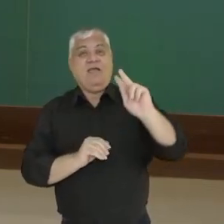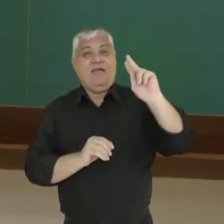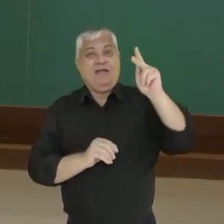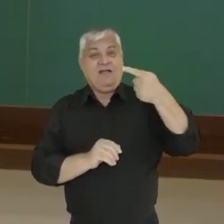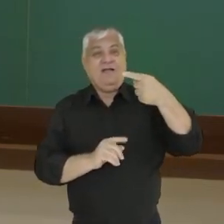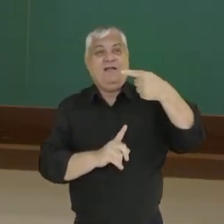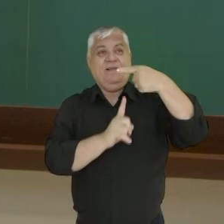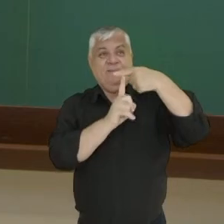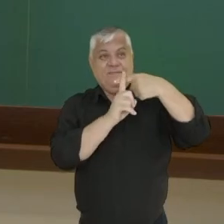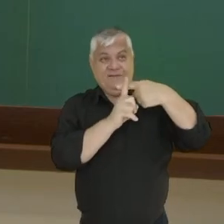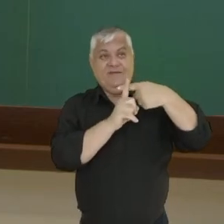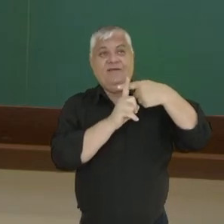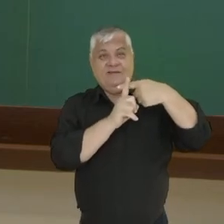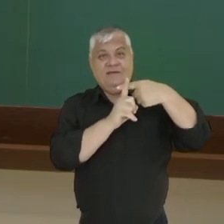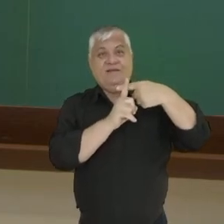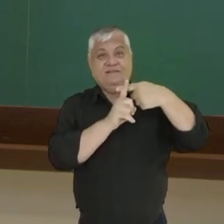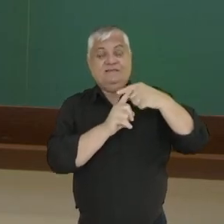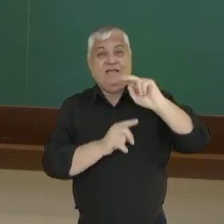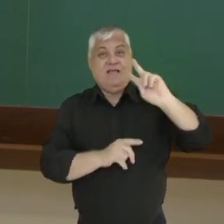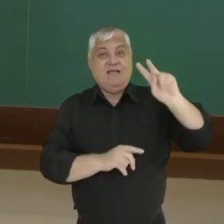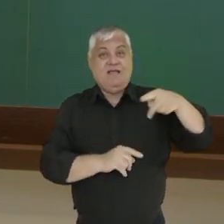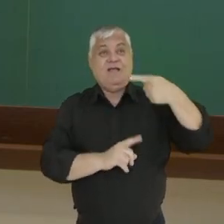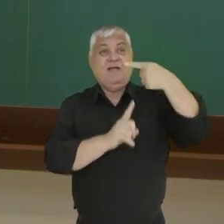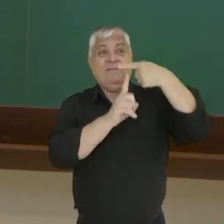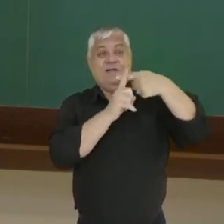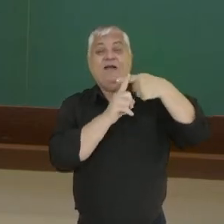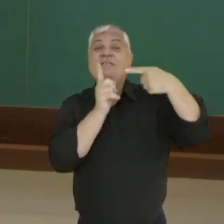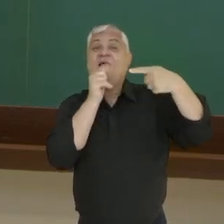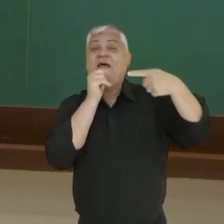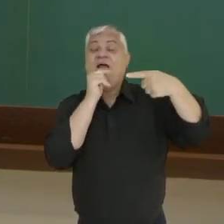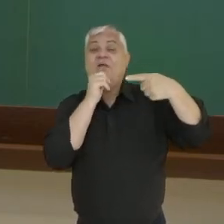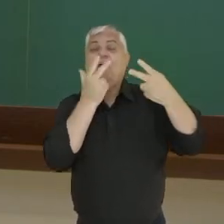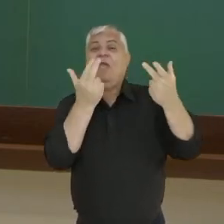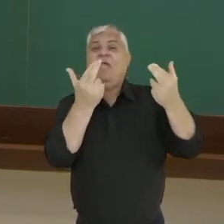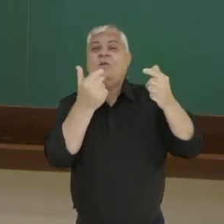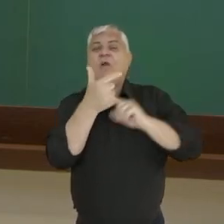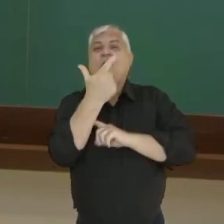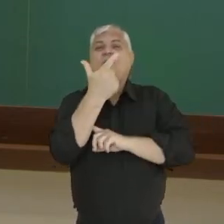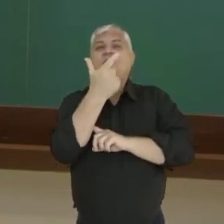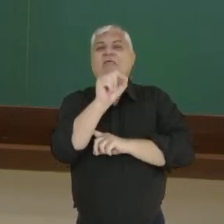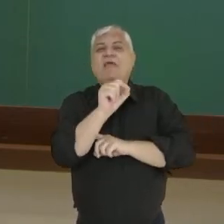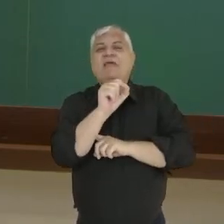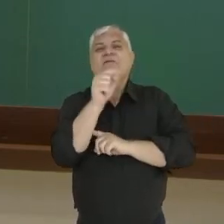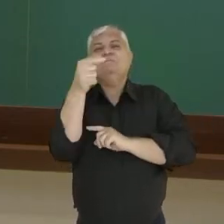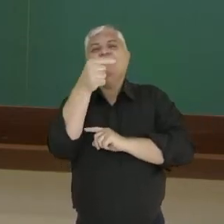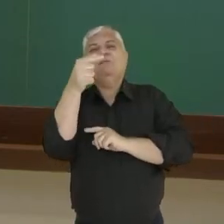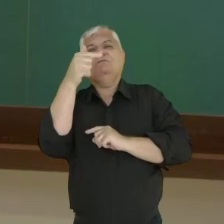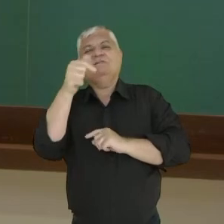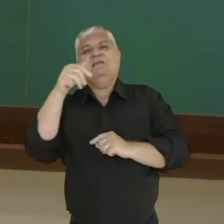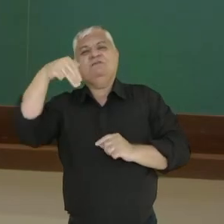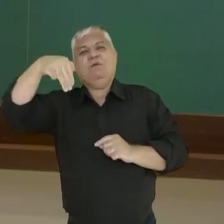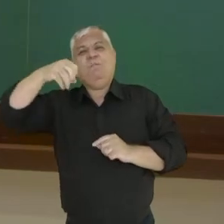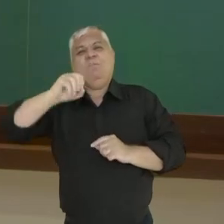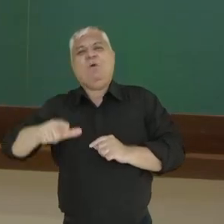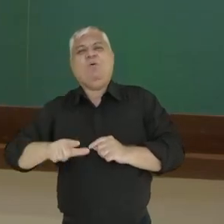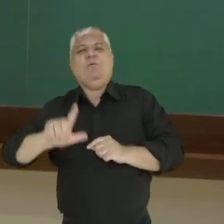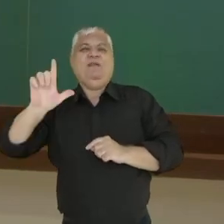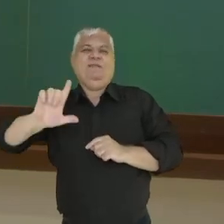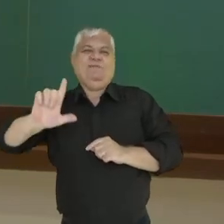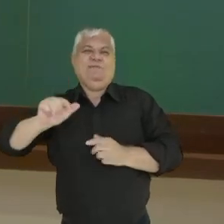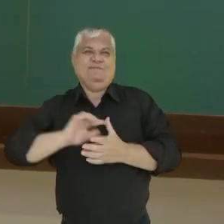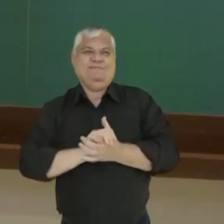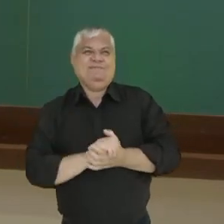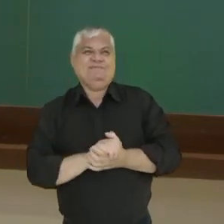que a quantidade de H+ presente na água pura é 10 na -7 mol por litros,